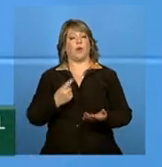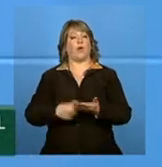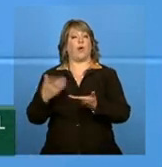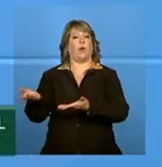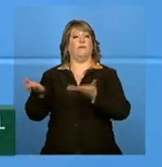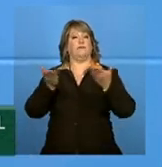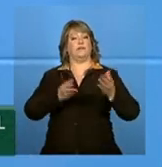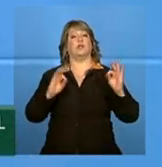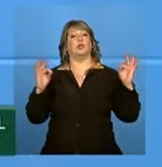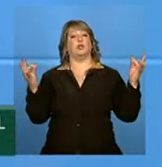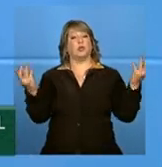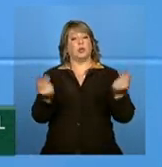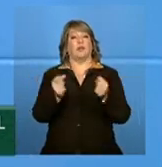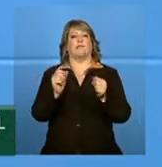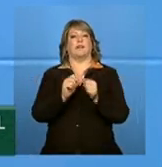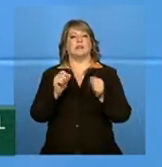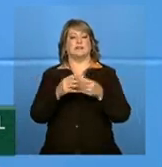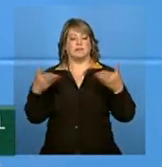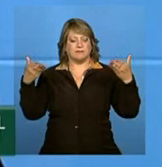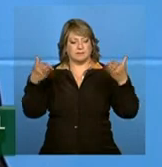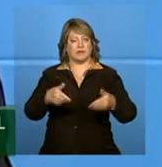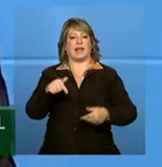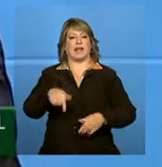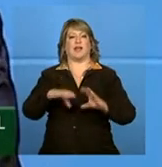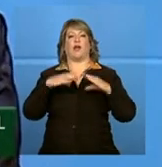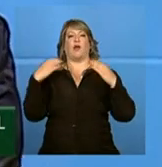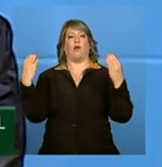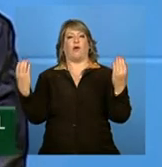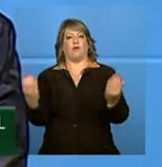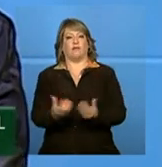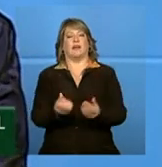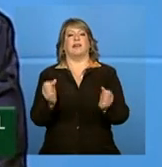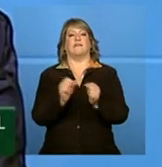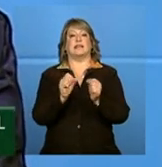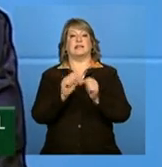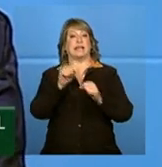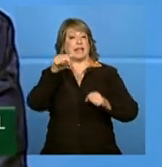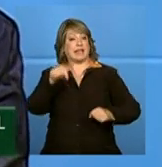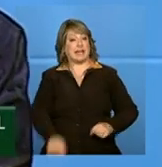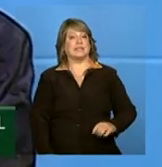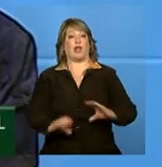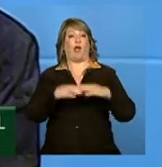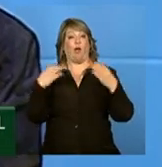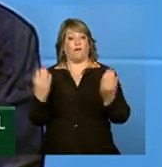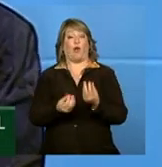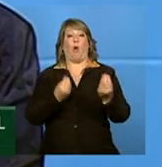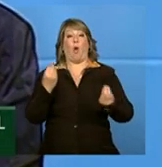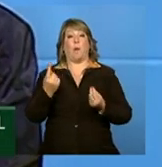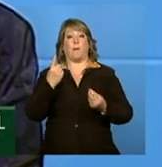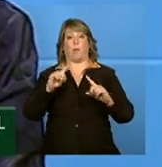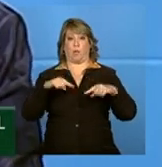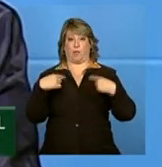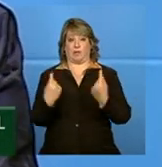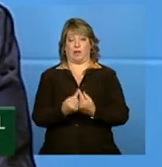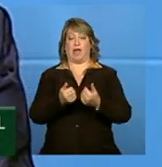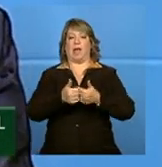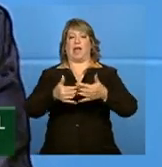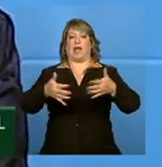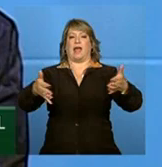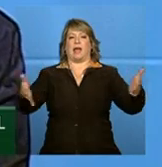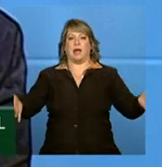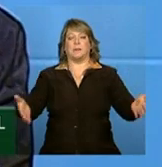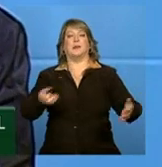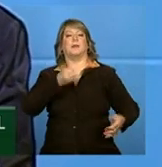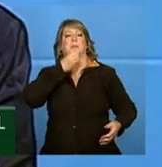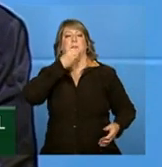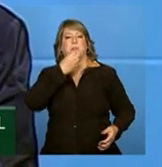convidamos todos a fazer parte dessa conferência e a construir essa conferência como um evento aberto e otimista,